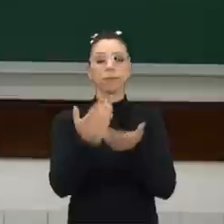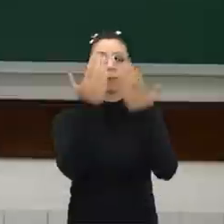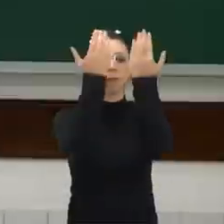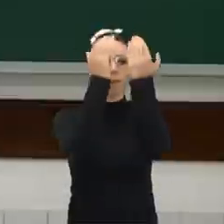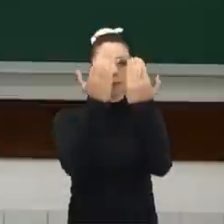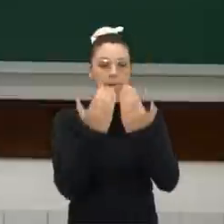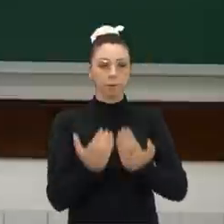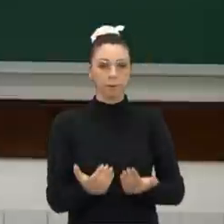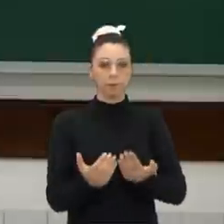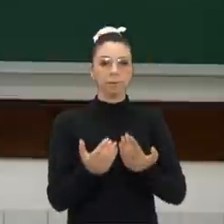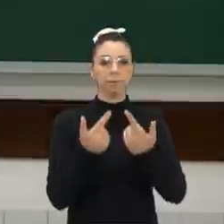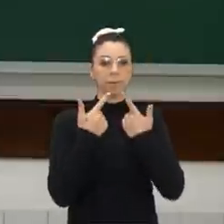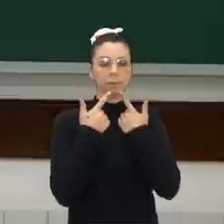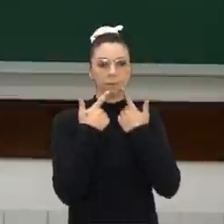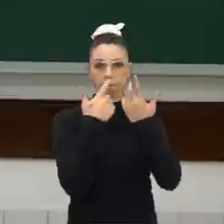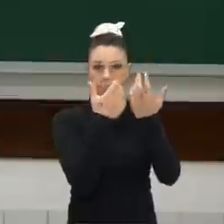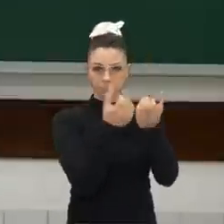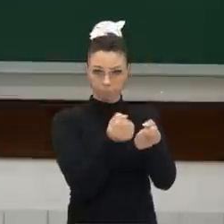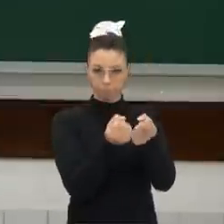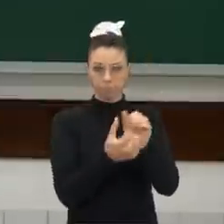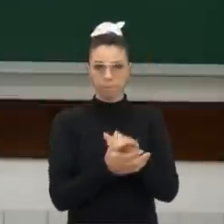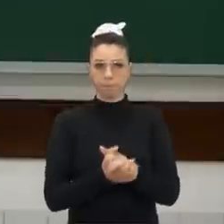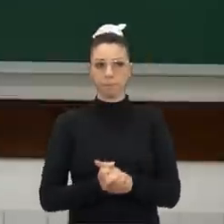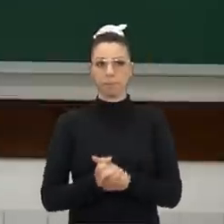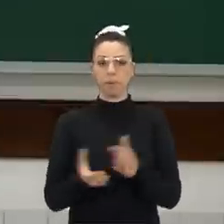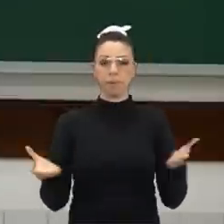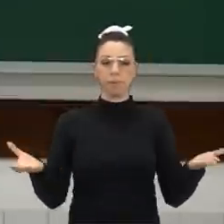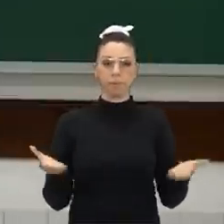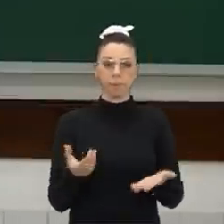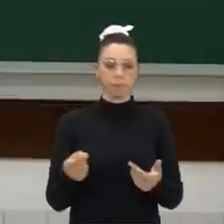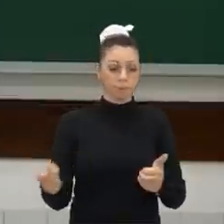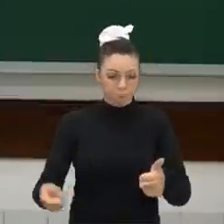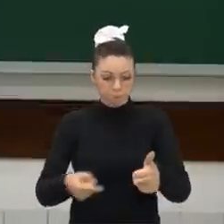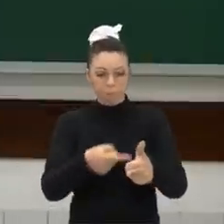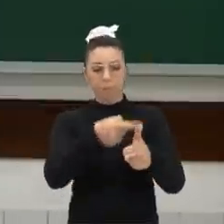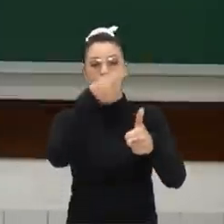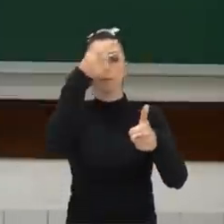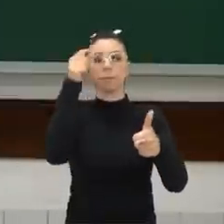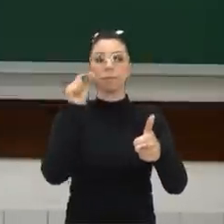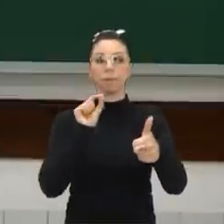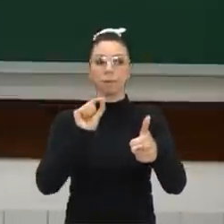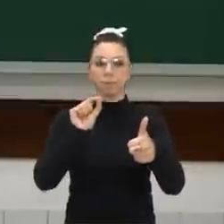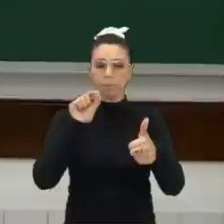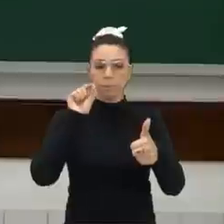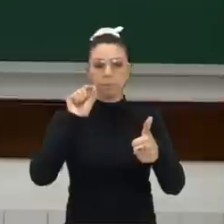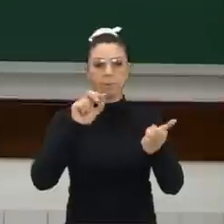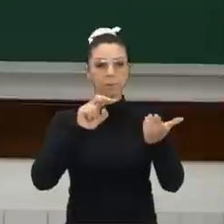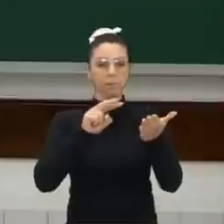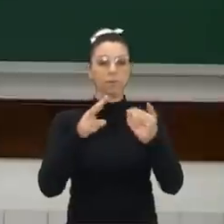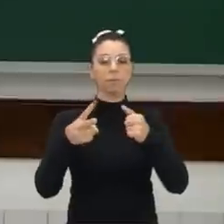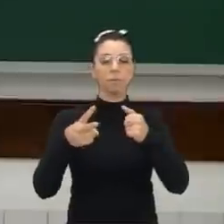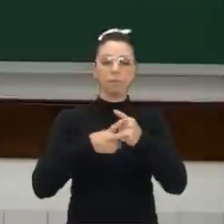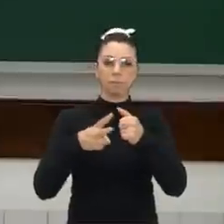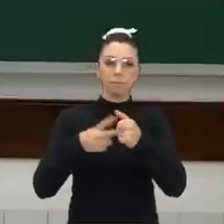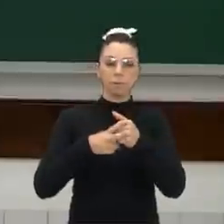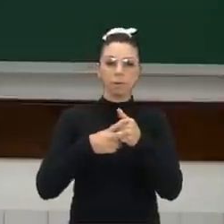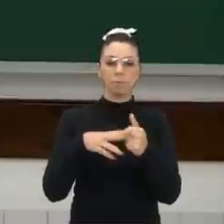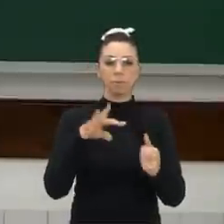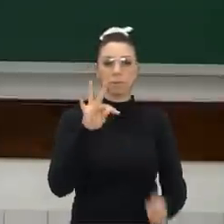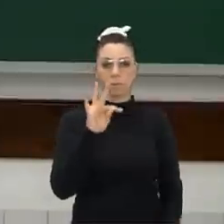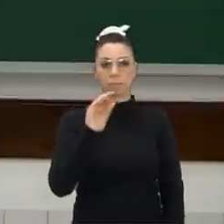análise linguística. Hoje, nós vamos ver a primeira parte do nosso verbo there to be.